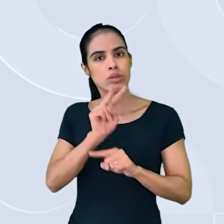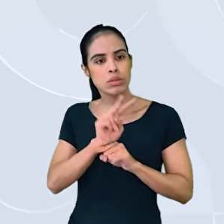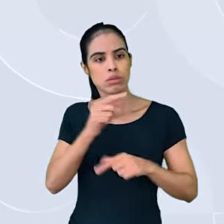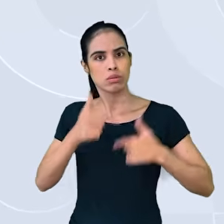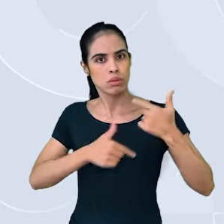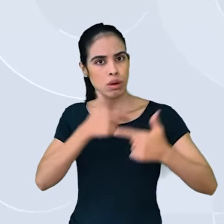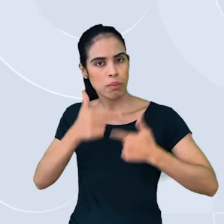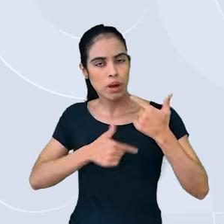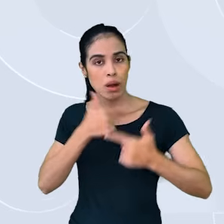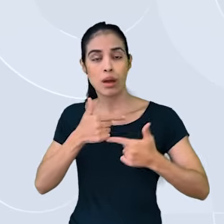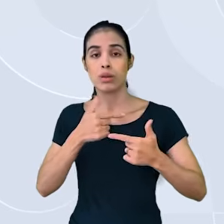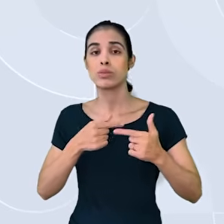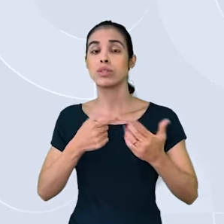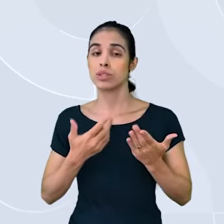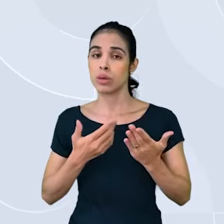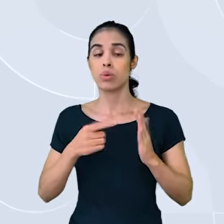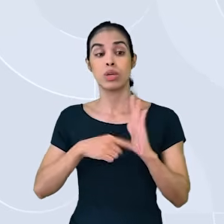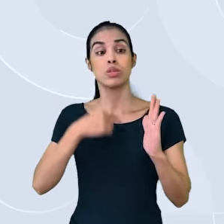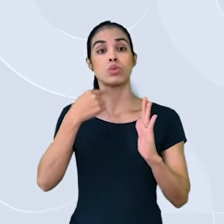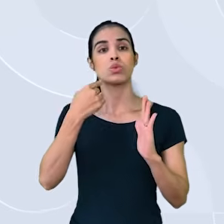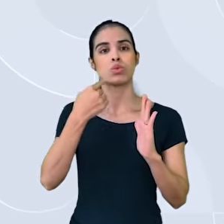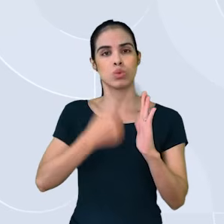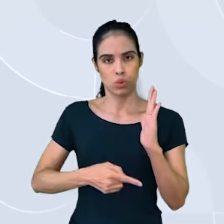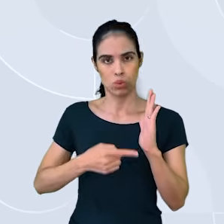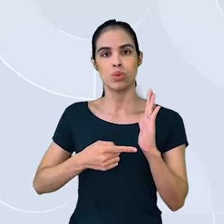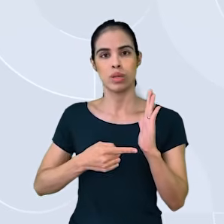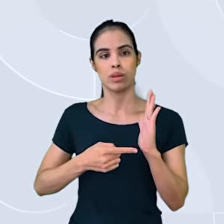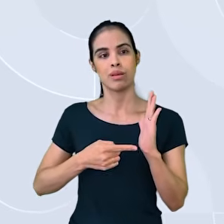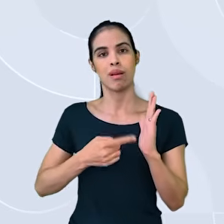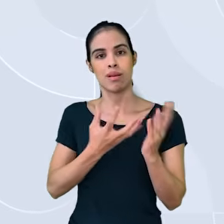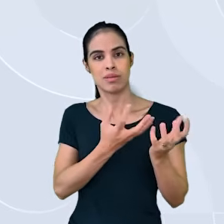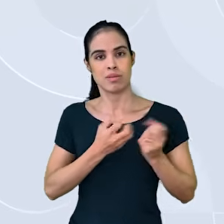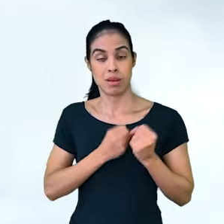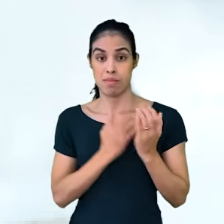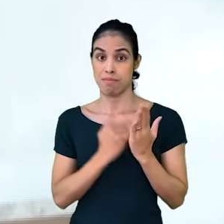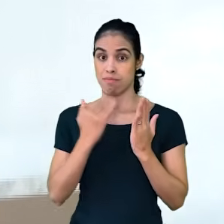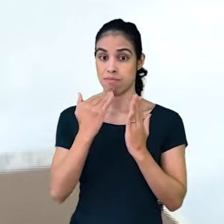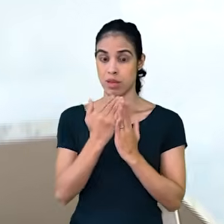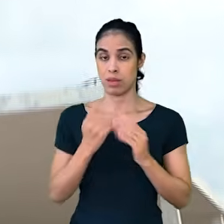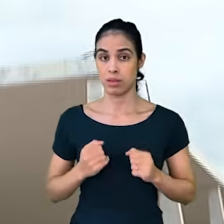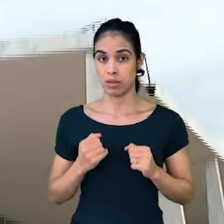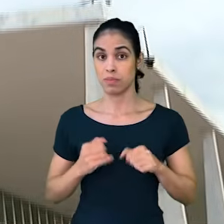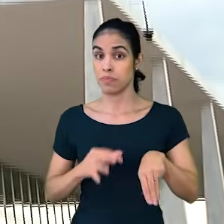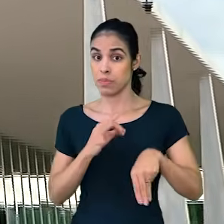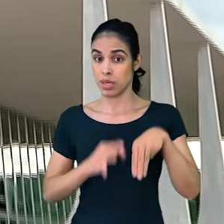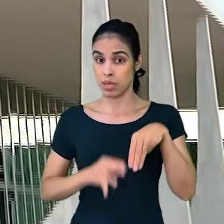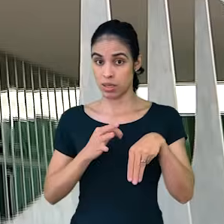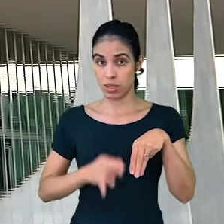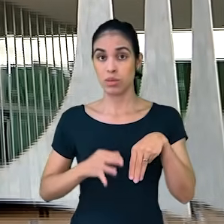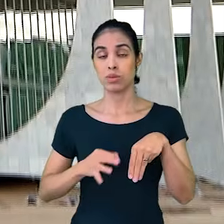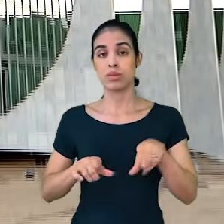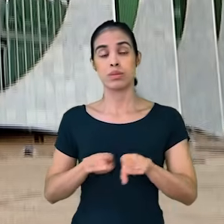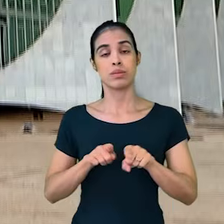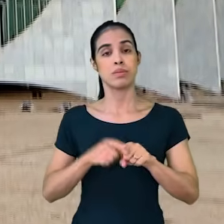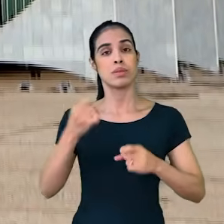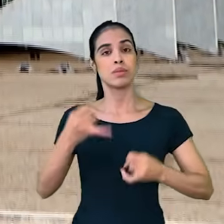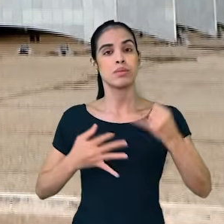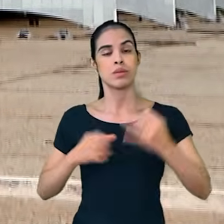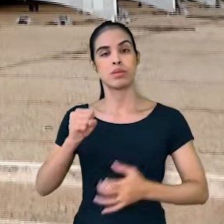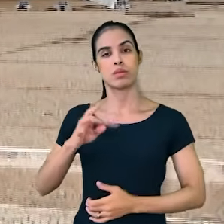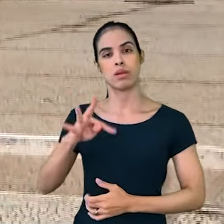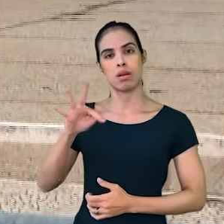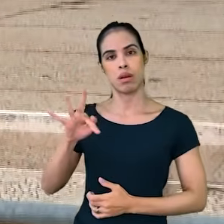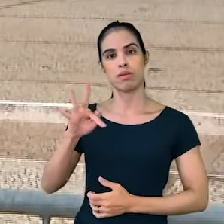Poder Executivo exclui a percepção do respectivo adicional. O ministro ressaltou que, embora o Supremo Tribunal